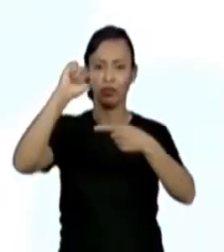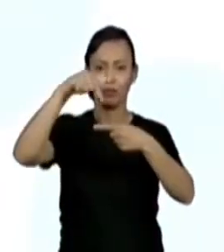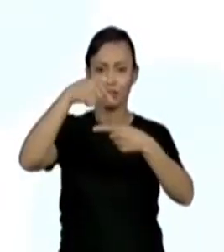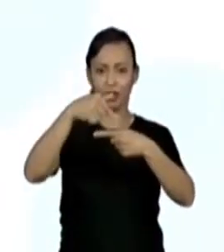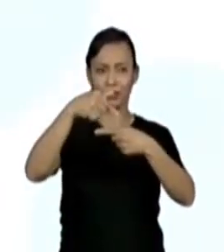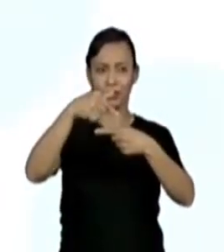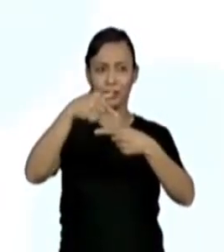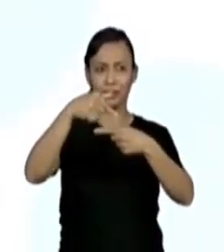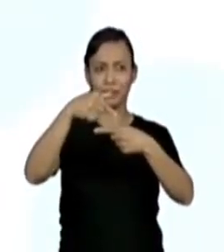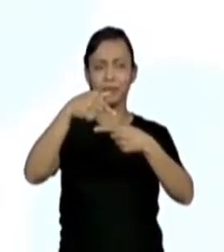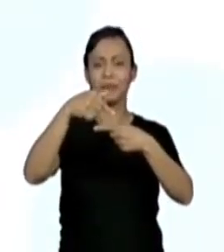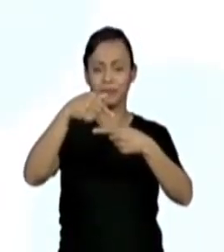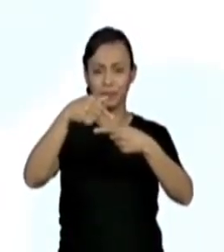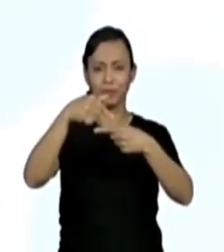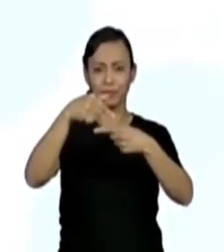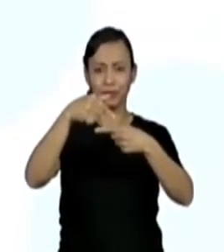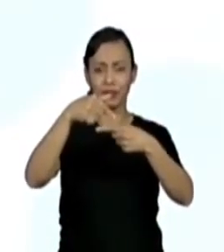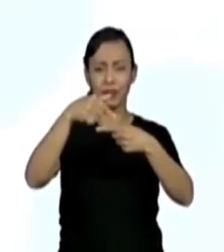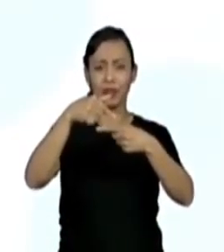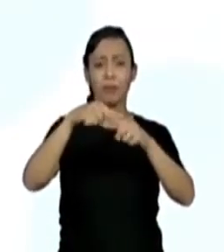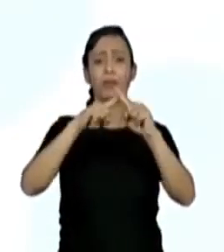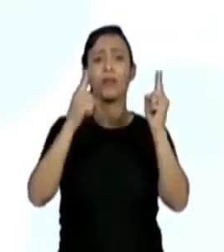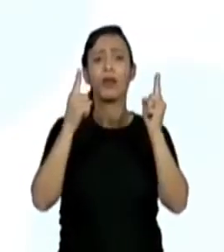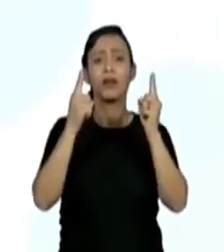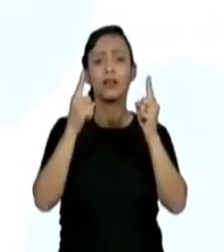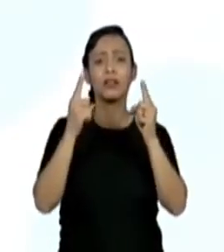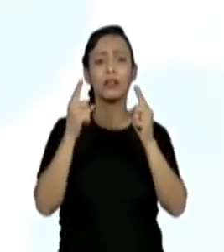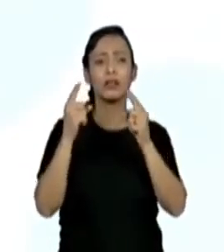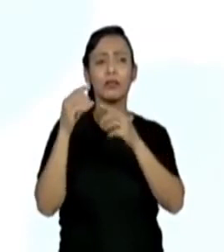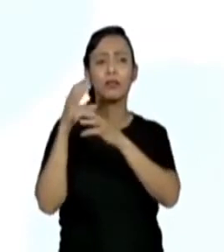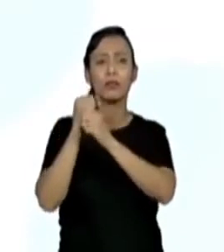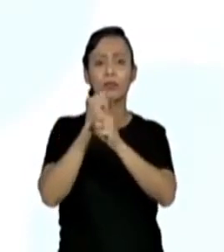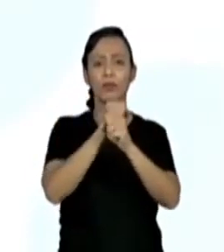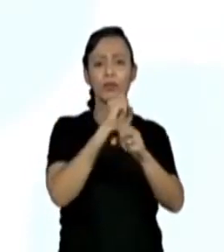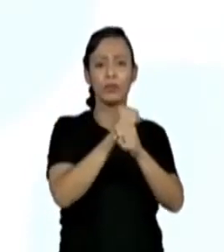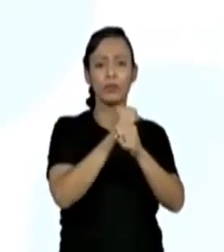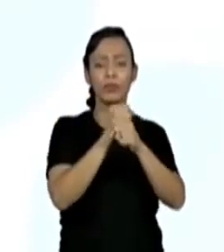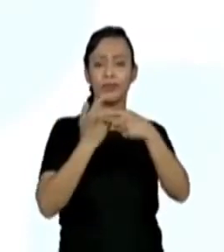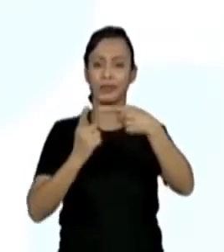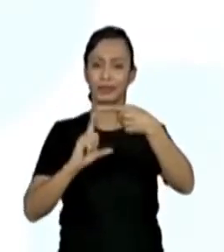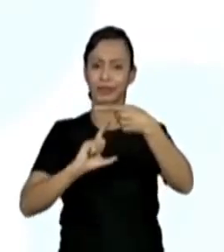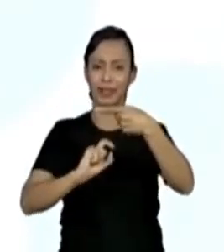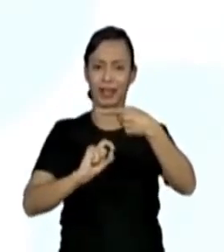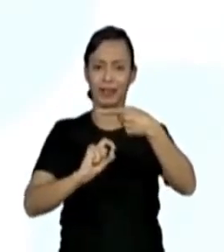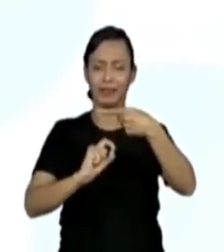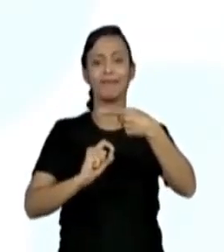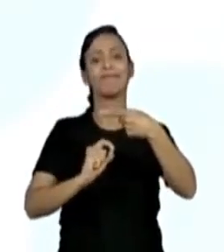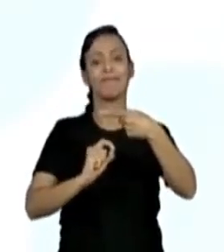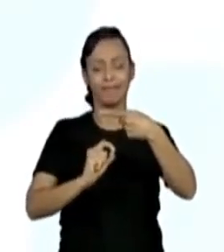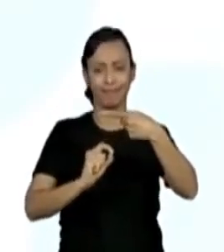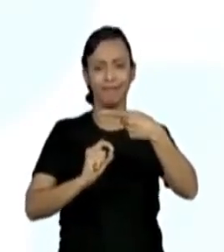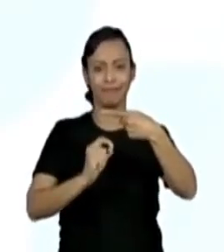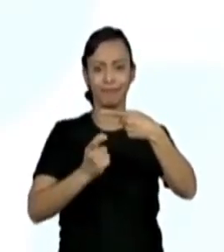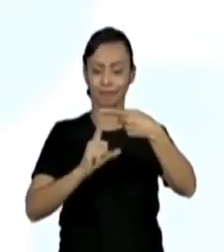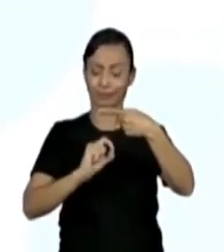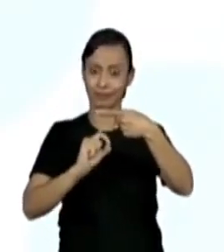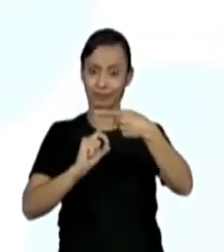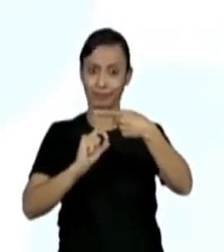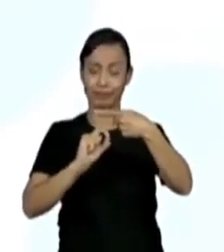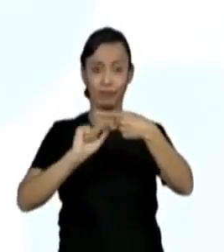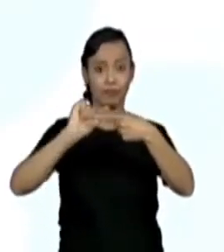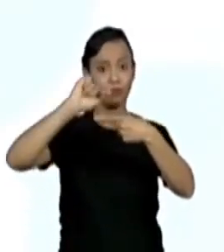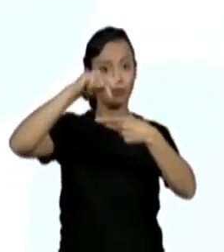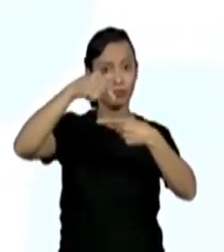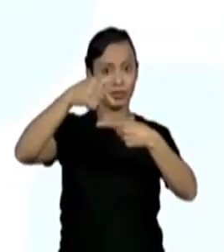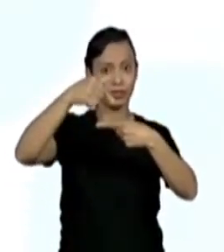7 e o meu denominador vai ser aqui 10 e eu vou ler isso de